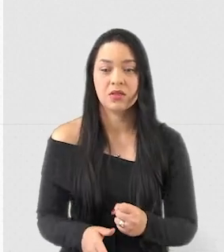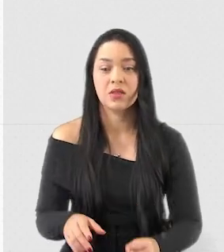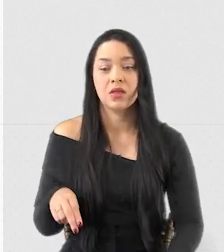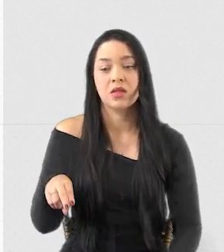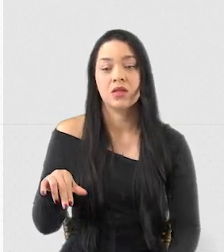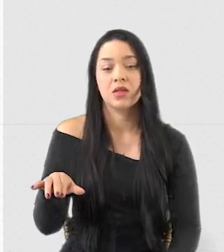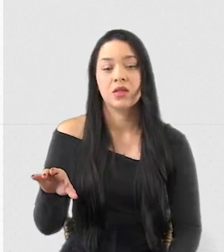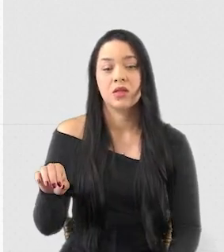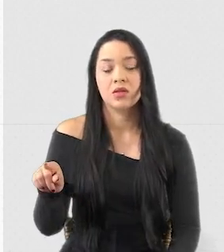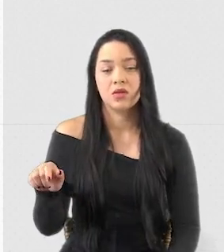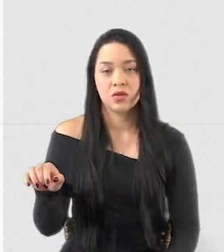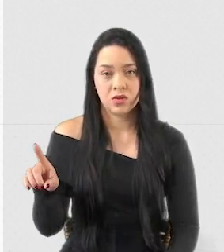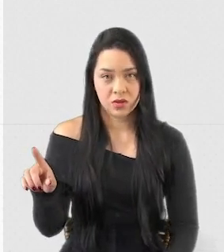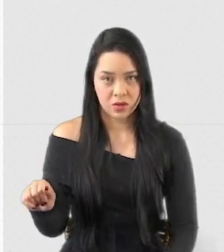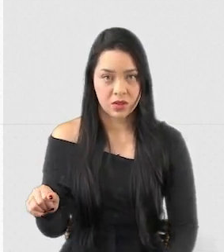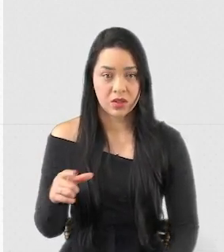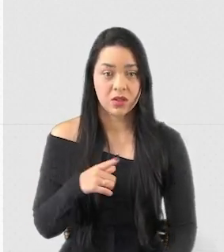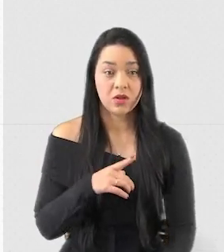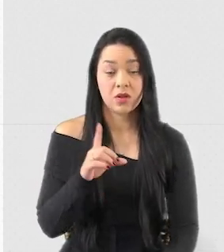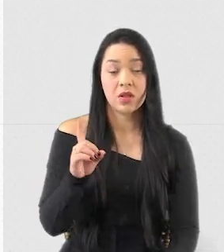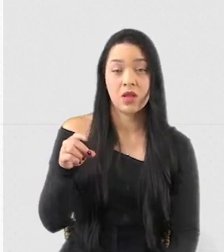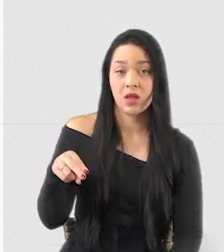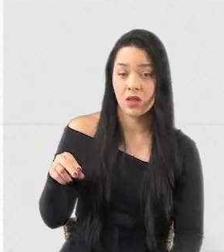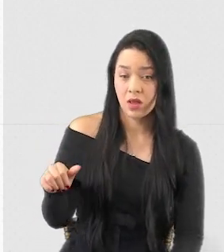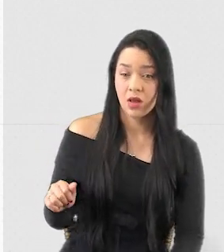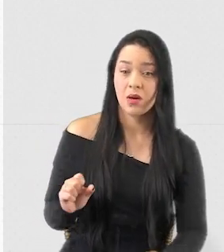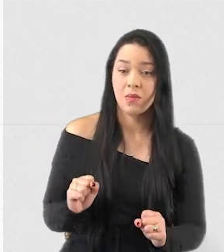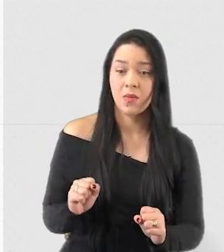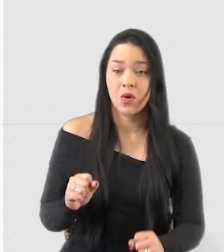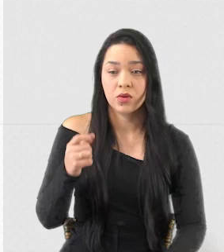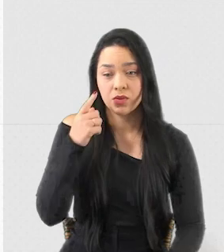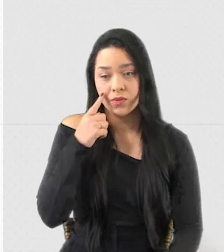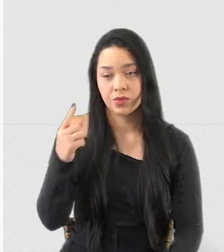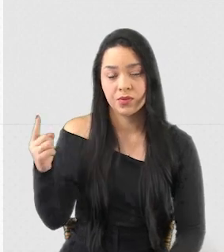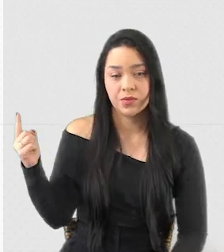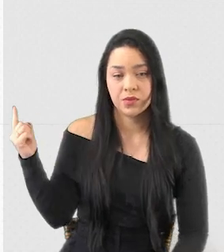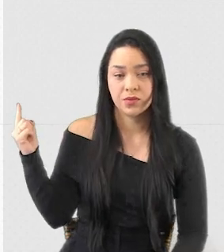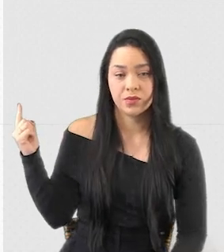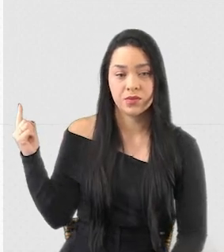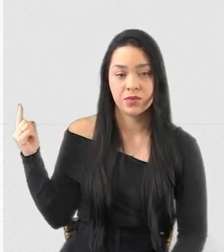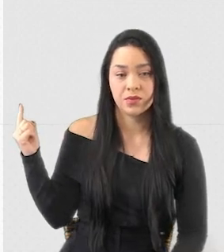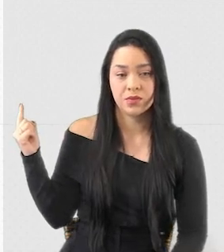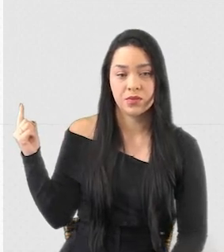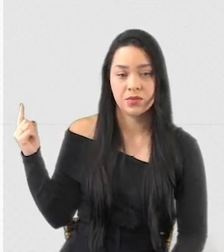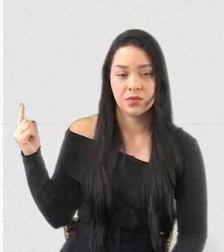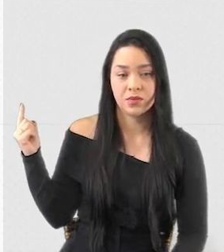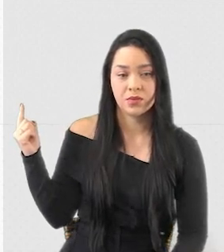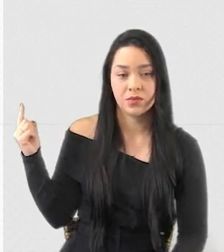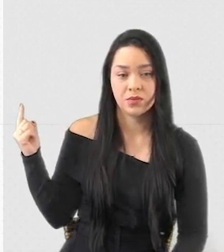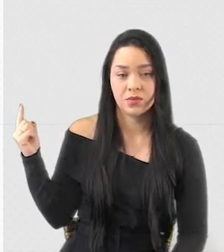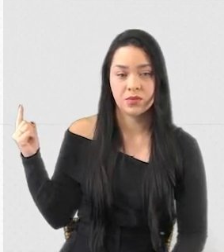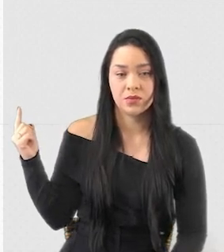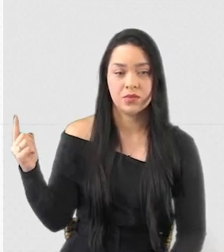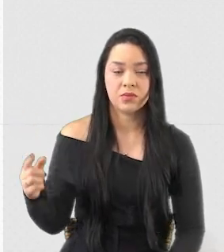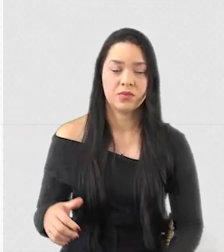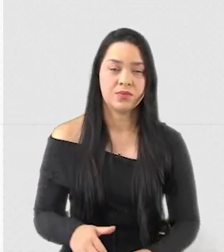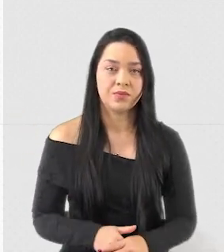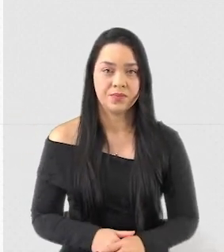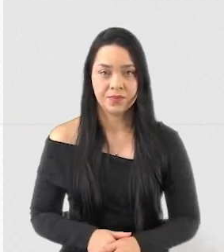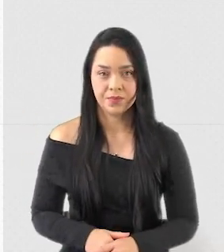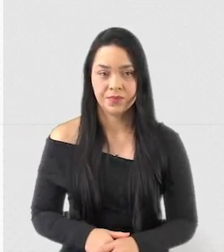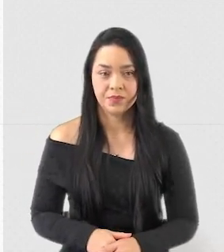essa base nitrogenada do DNA pode ser uma adenina, uma timina, uma citosina ou uma guanina,